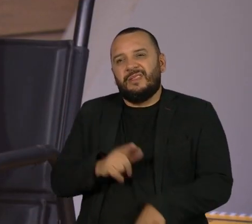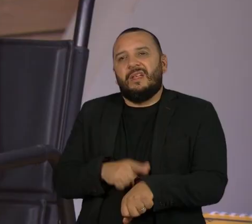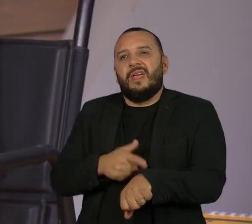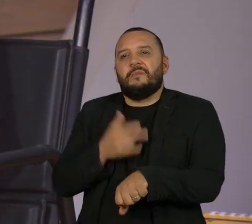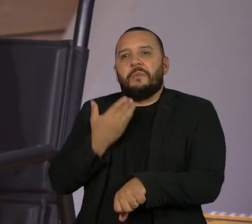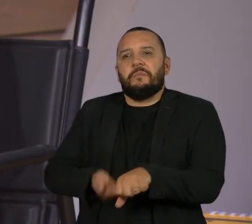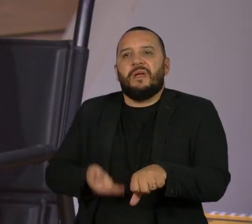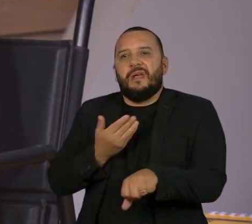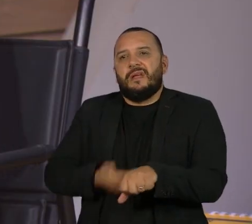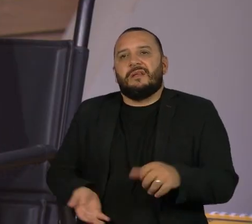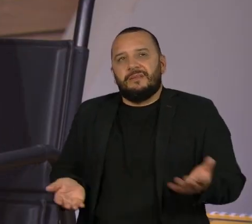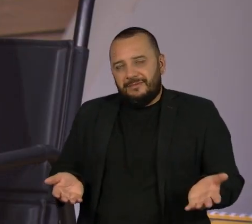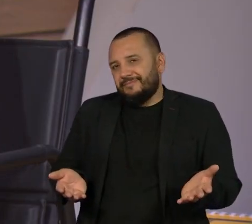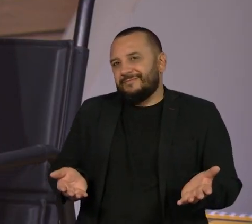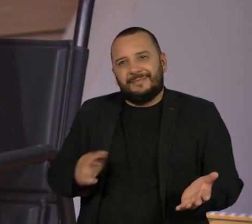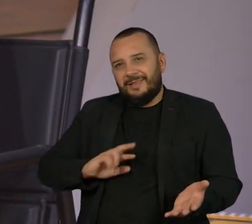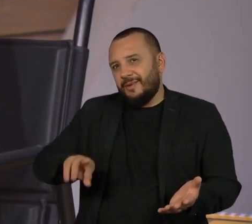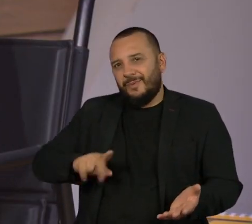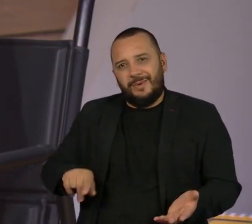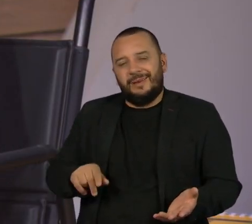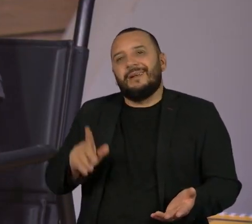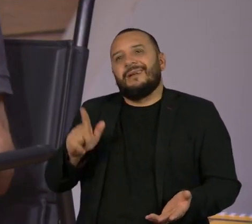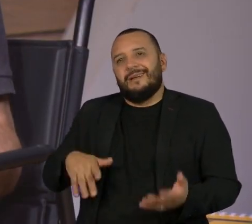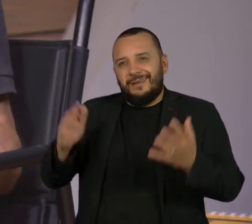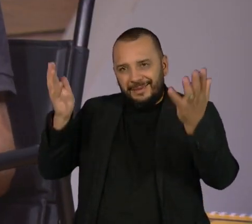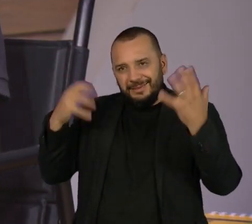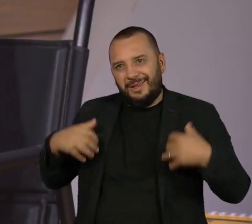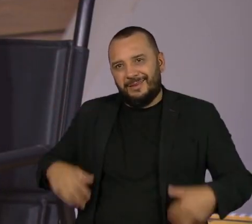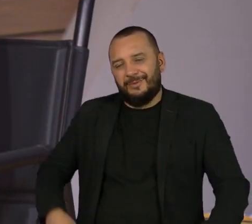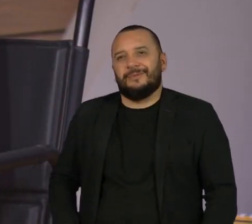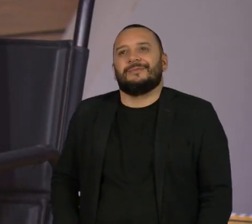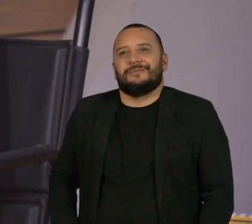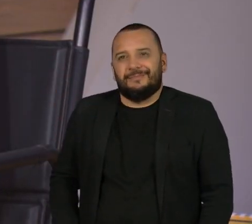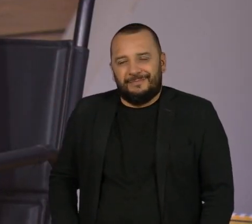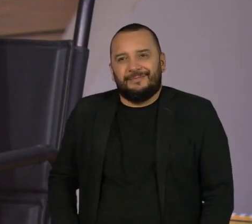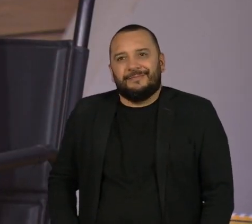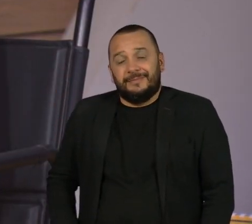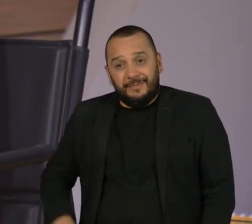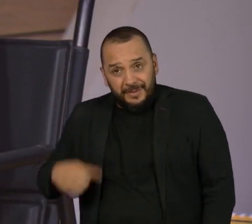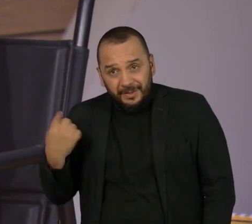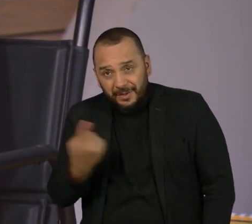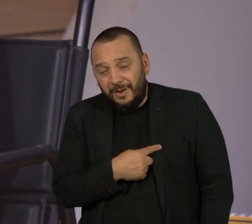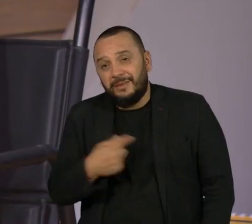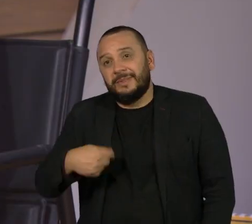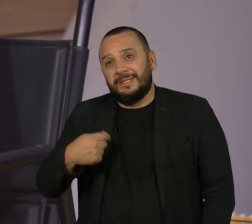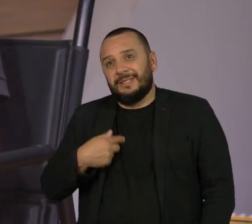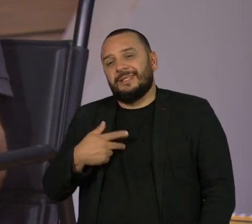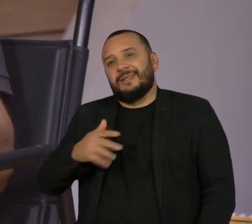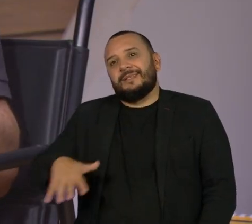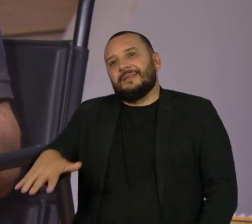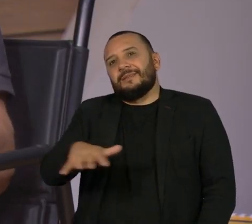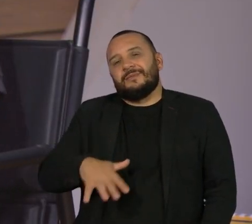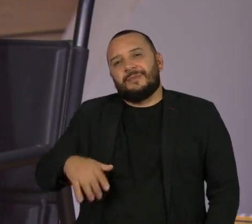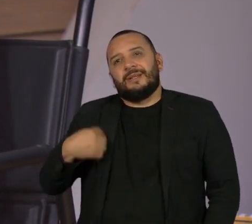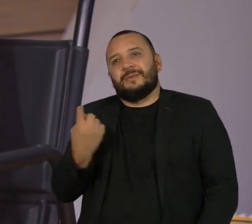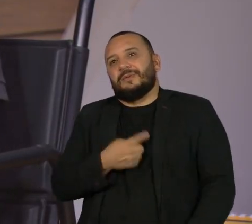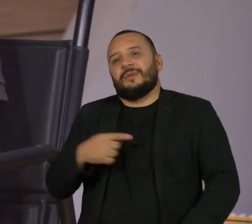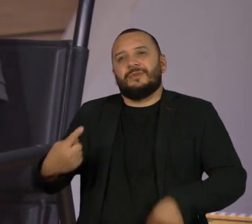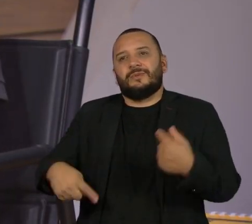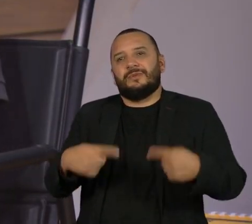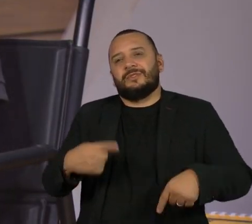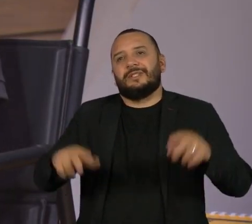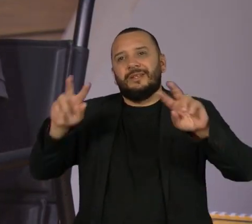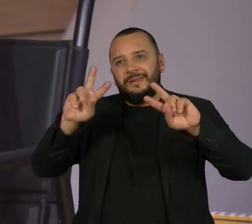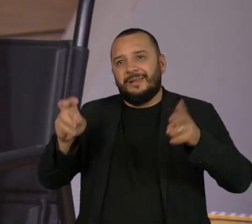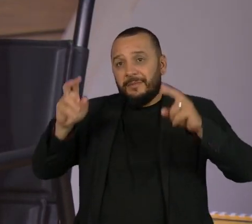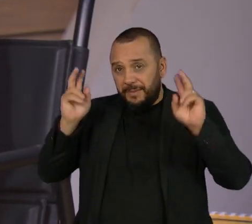tempo, um convescote. Não é. É muito sério e a gente precisa desses espaços para todo mundo discutir os mesmos temas que são